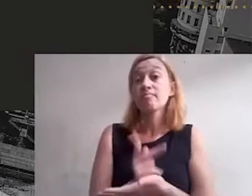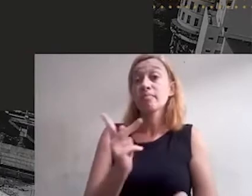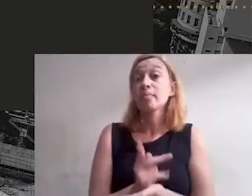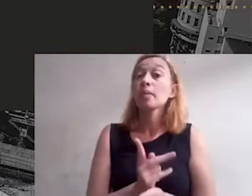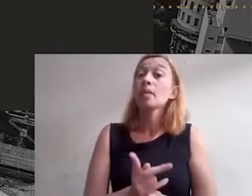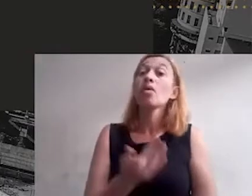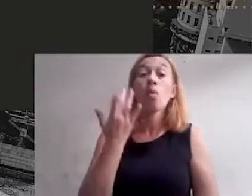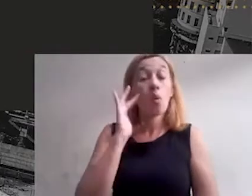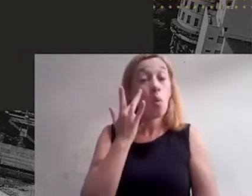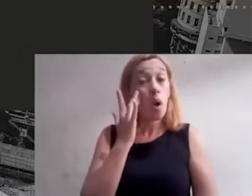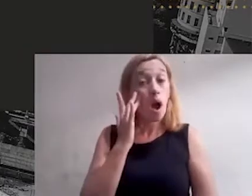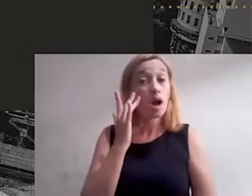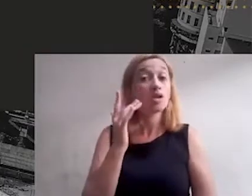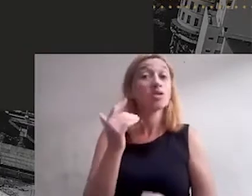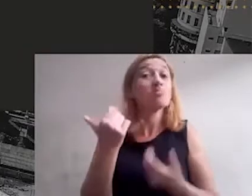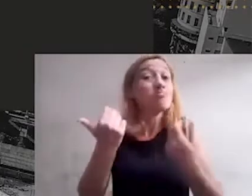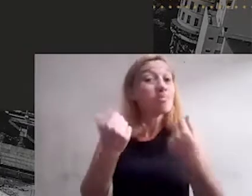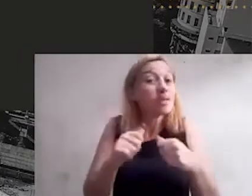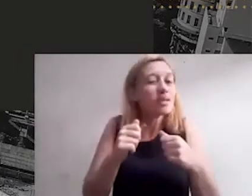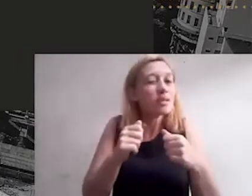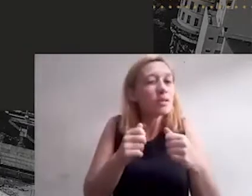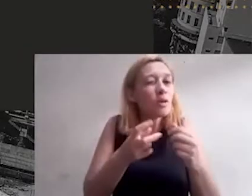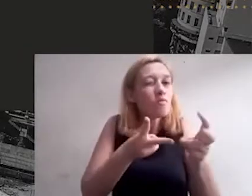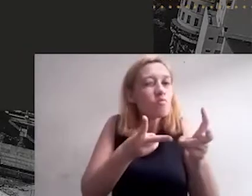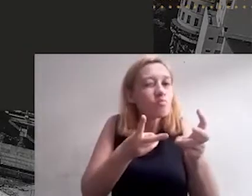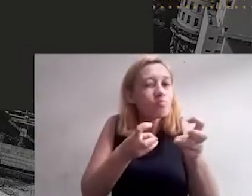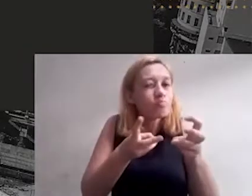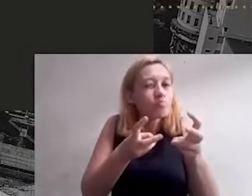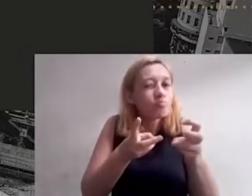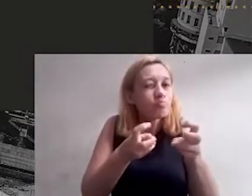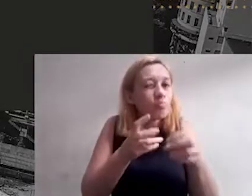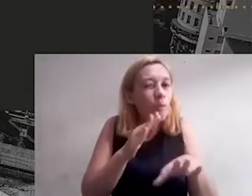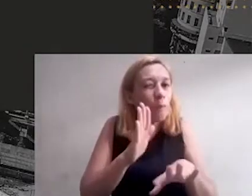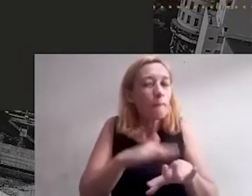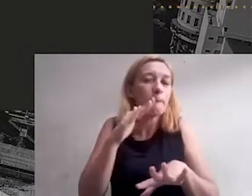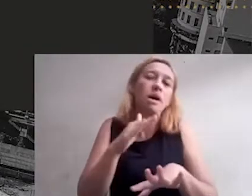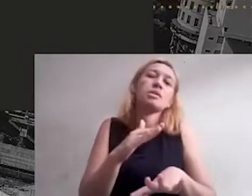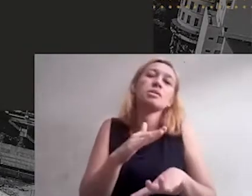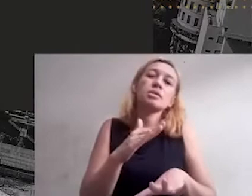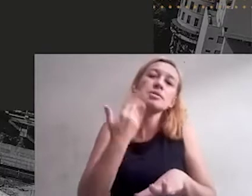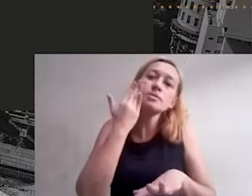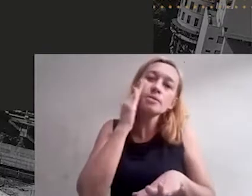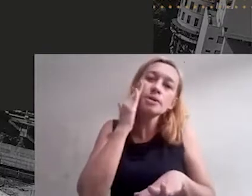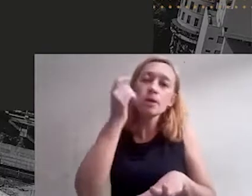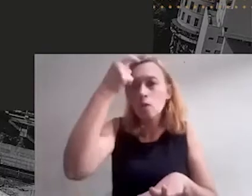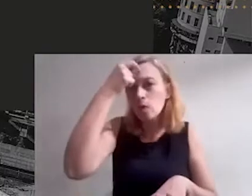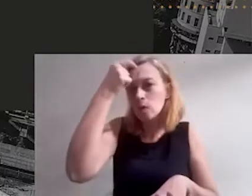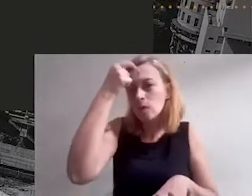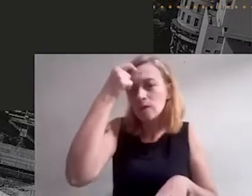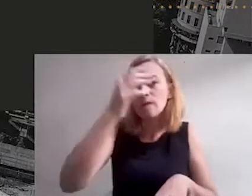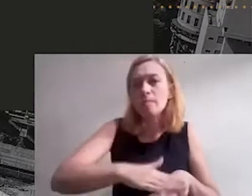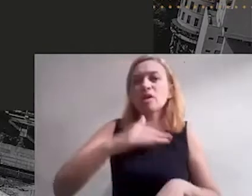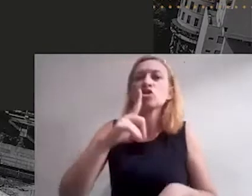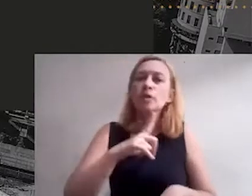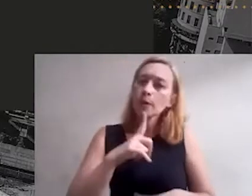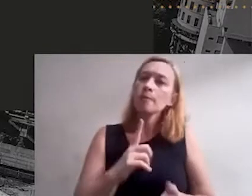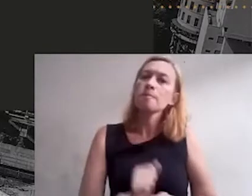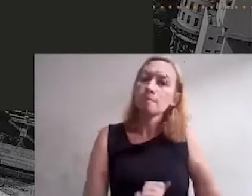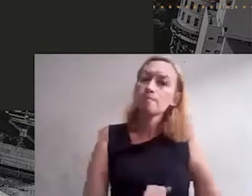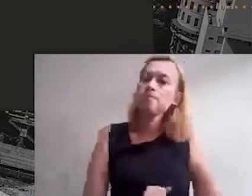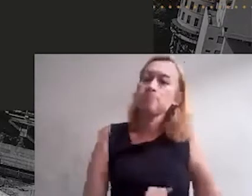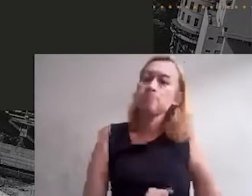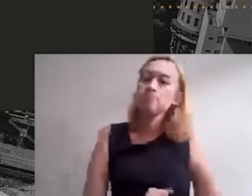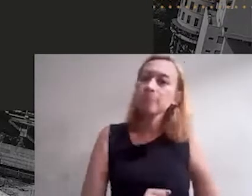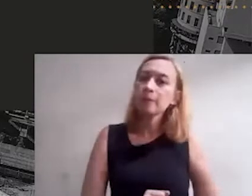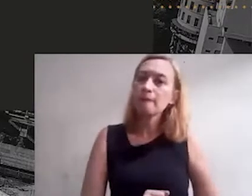que ainda falta um consenso maior, e talvez em cima disso que possa ser feito